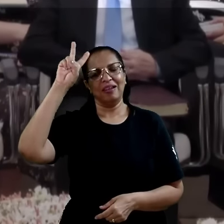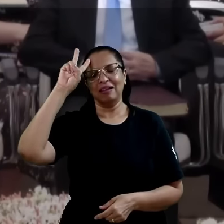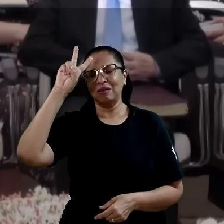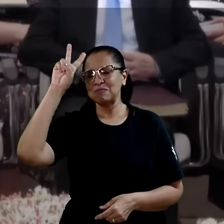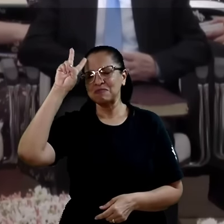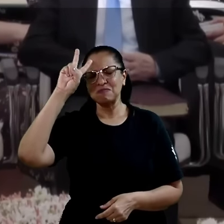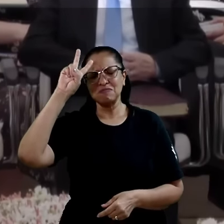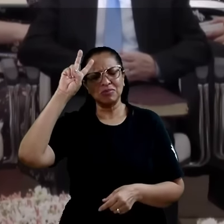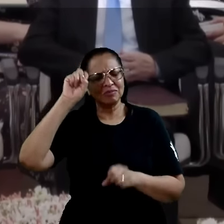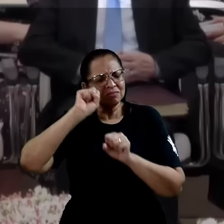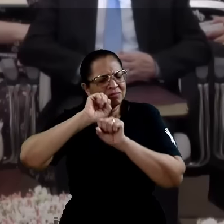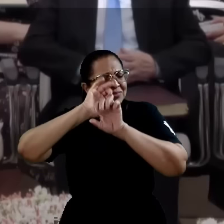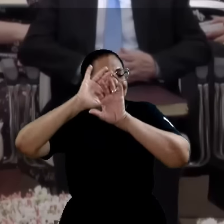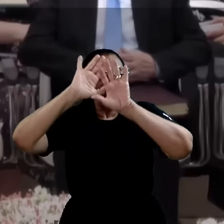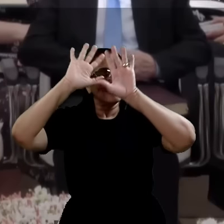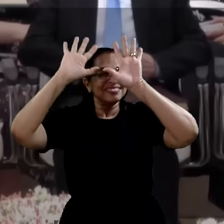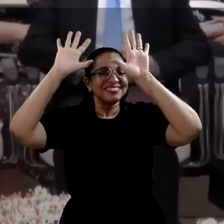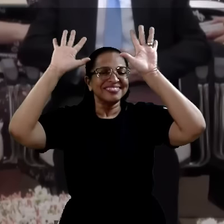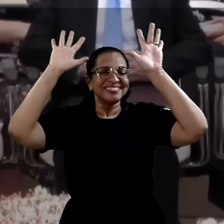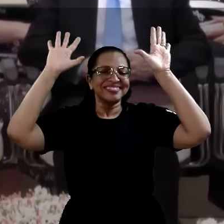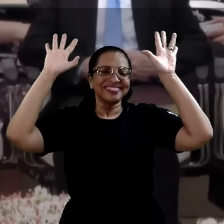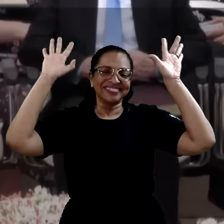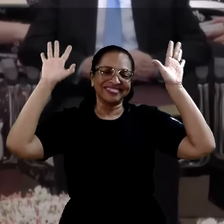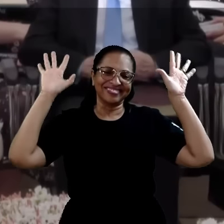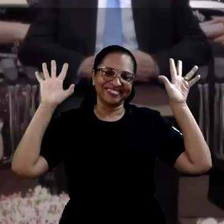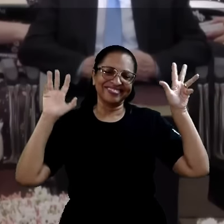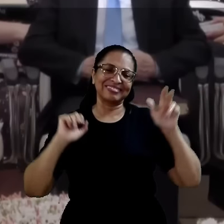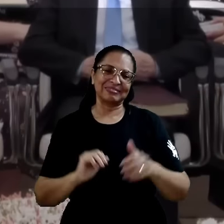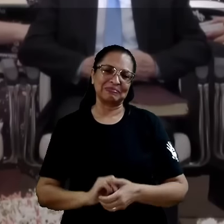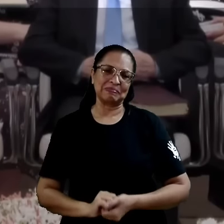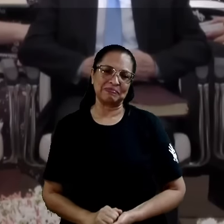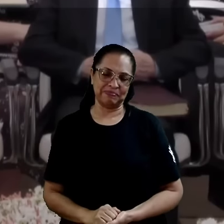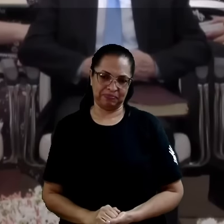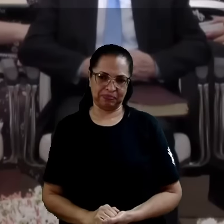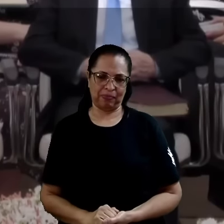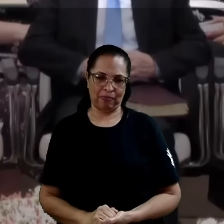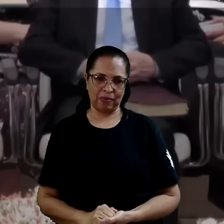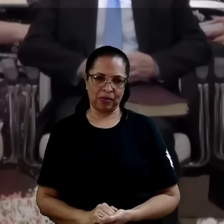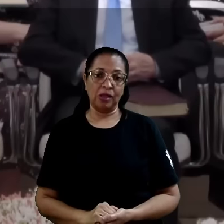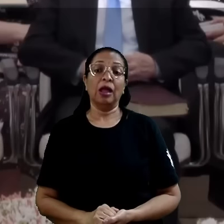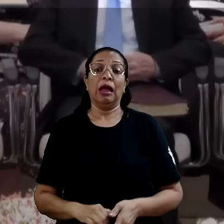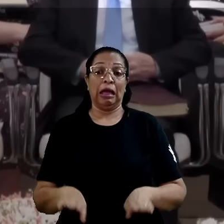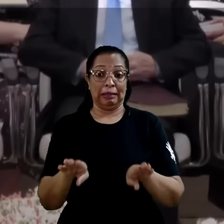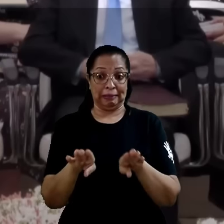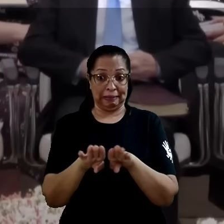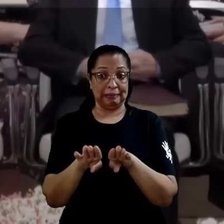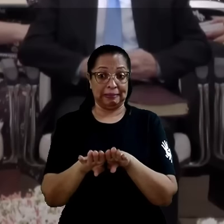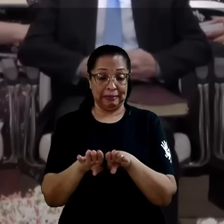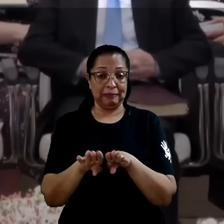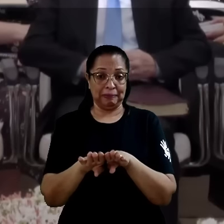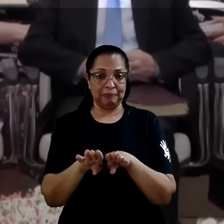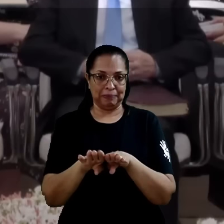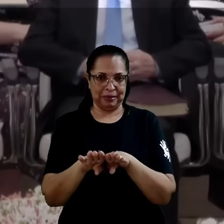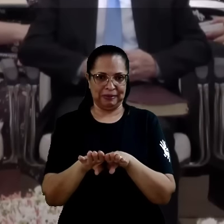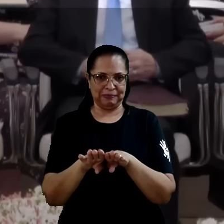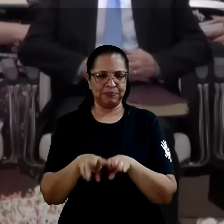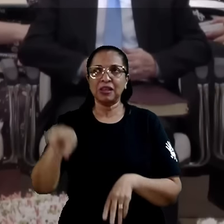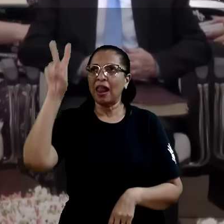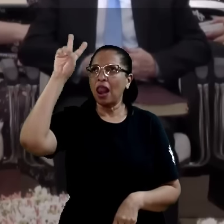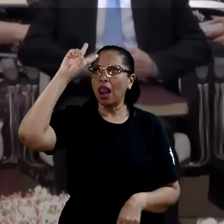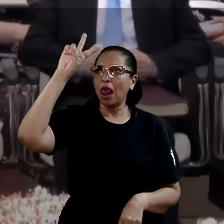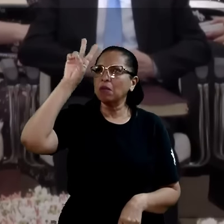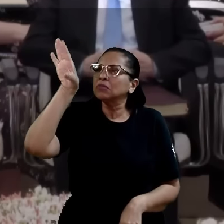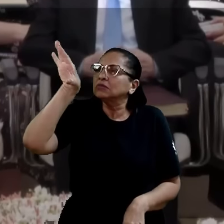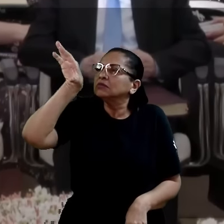memória Eu tenho uma memória olfativa gustativa talvez Alguns irmãos também passaram